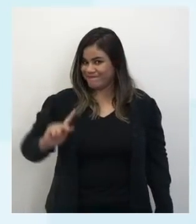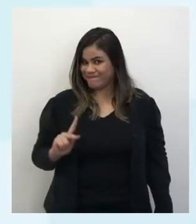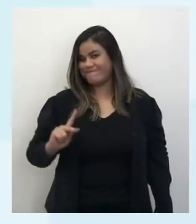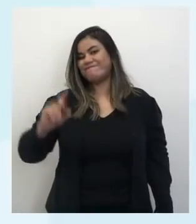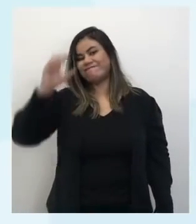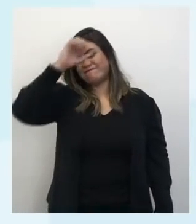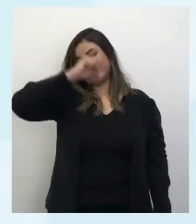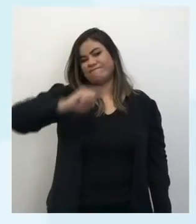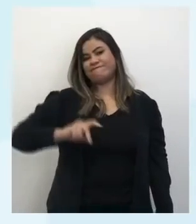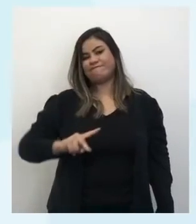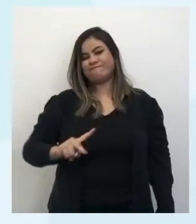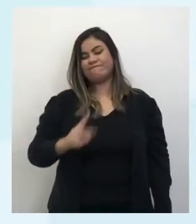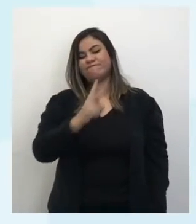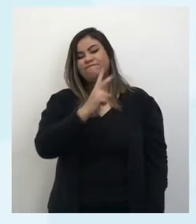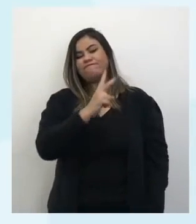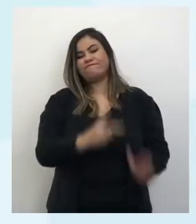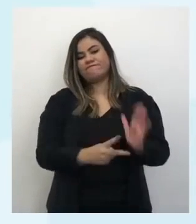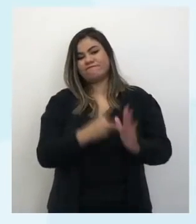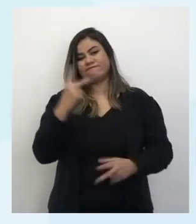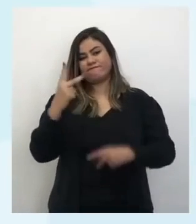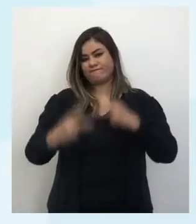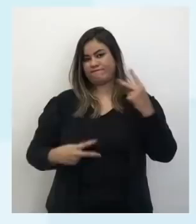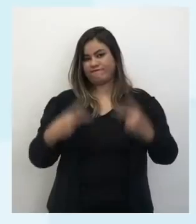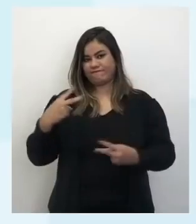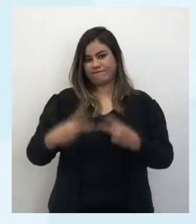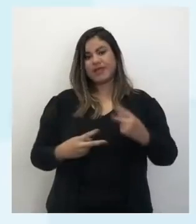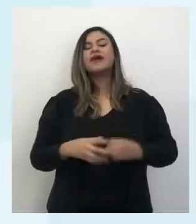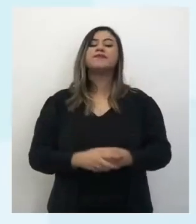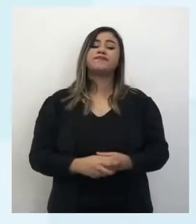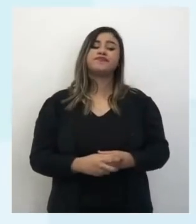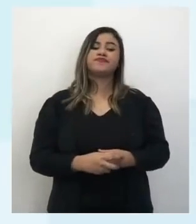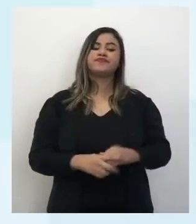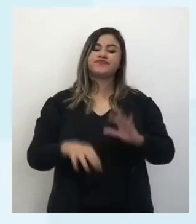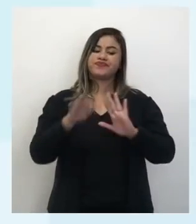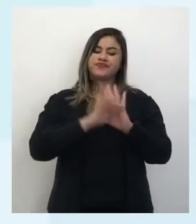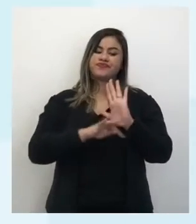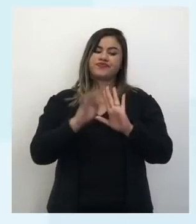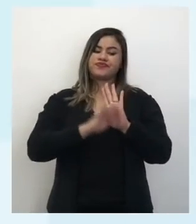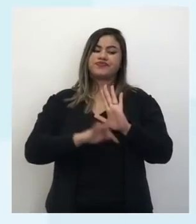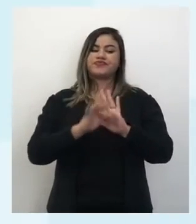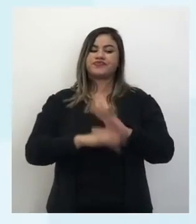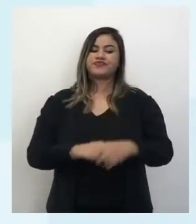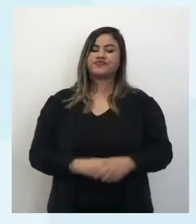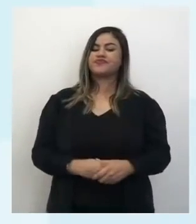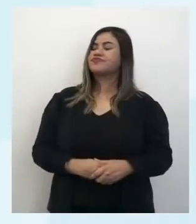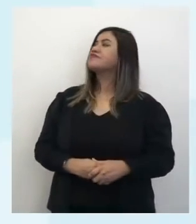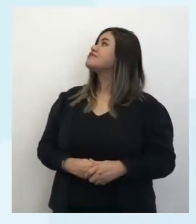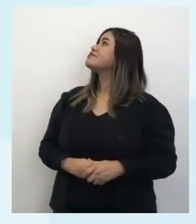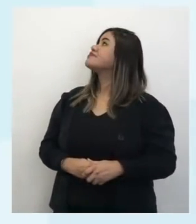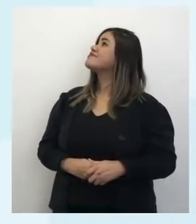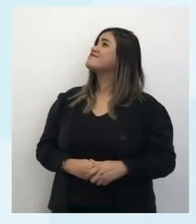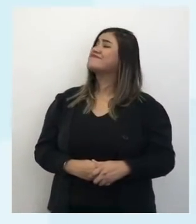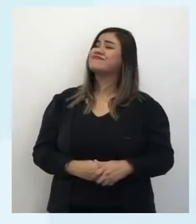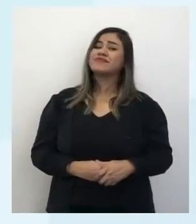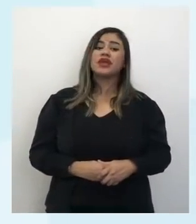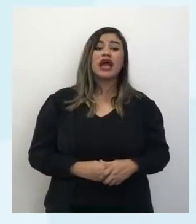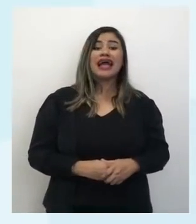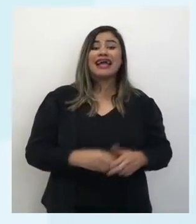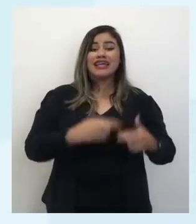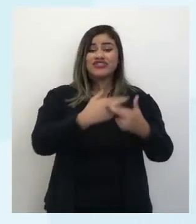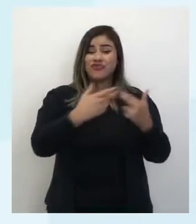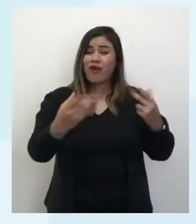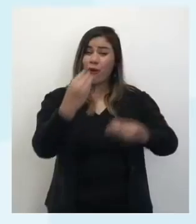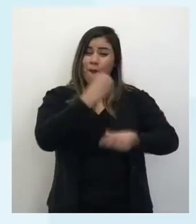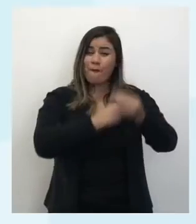Aprender Sempre, do segundo bimestre. Então, vamos lá. Ó. Leitura de texto. Cresce o consumo de alimentos não saudáveis entre os